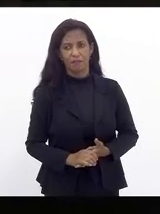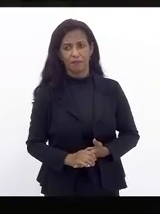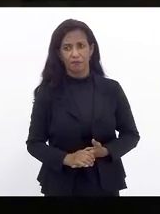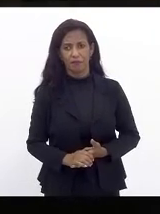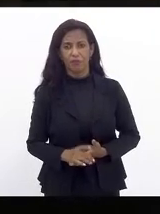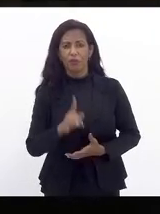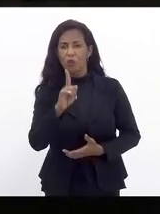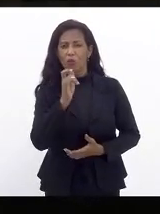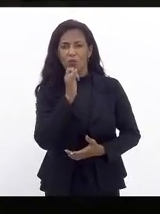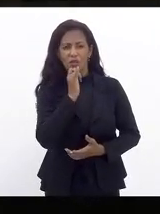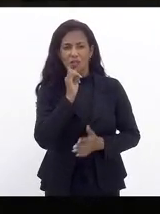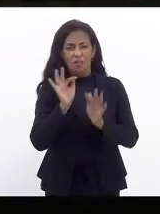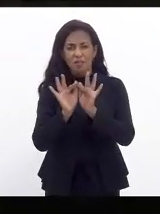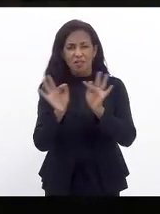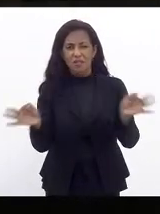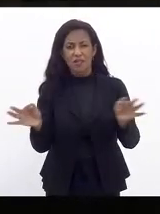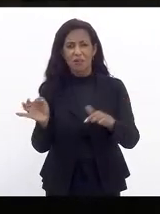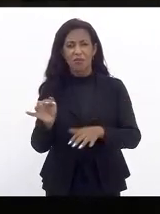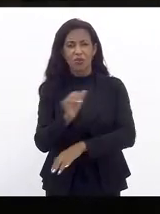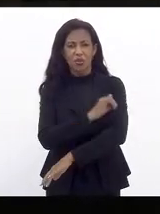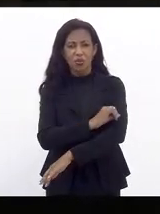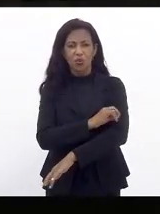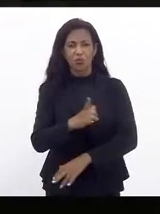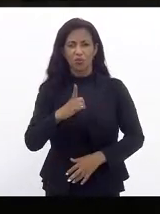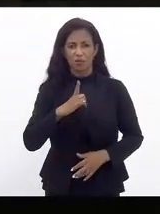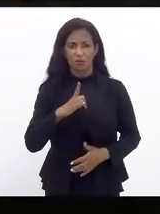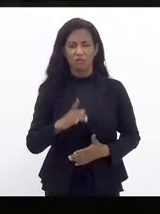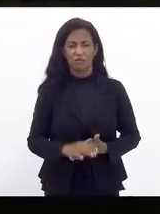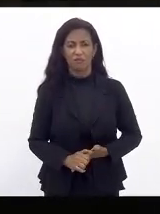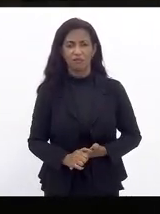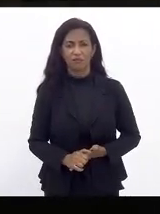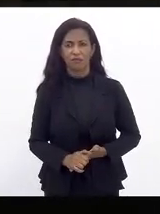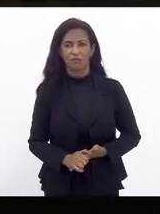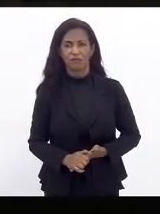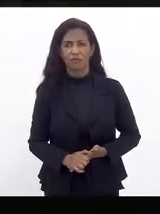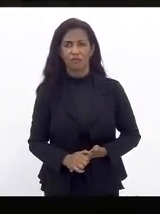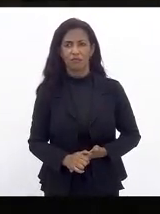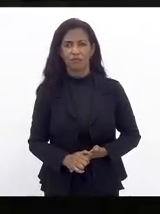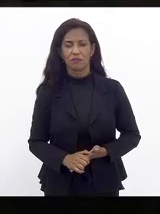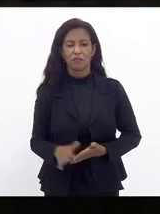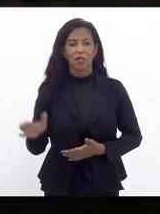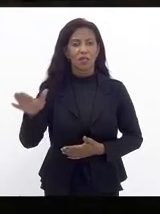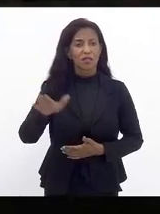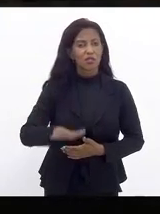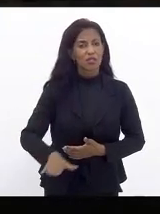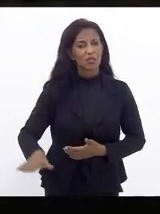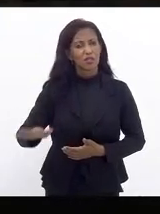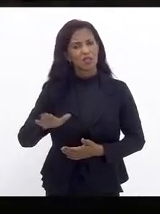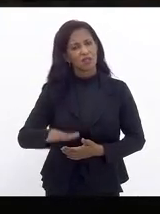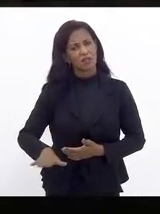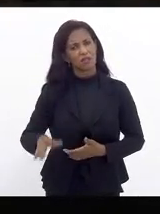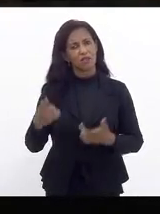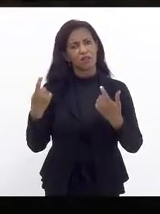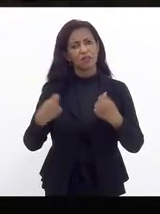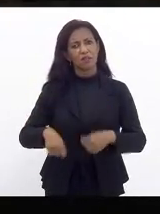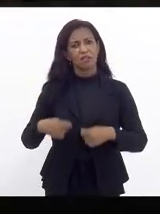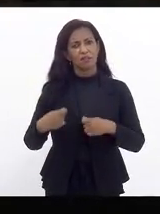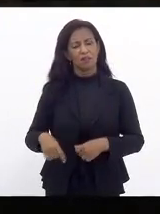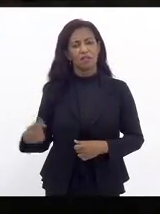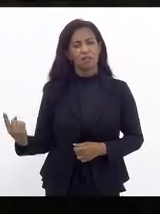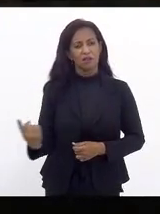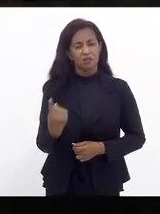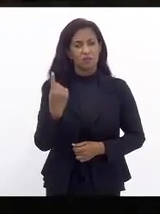Por exemplo, um exemplo simples que o Rio de Janeiro passa, que são as crianças que dependiam